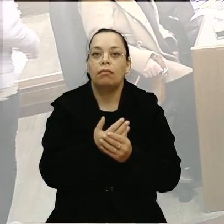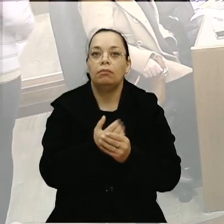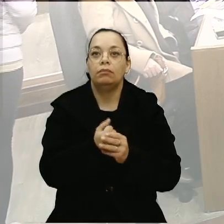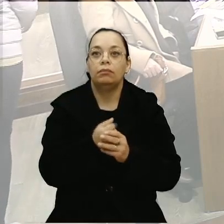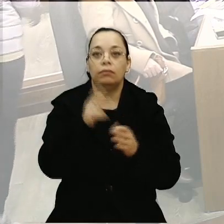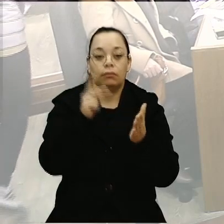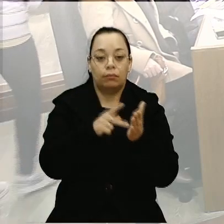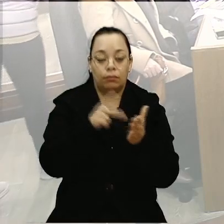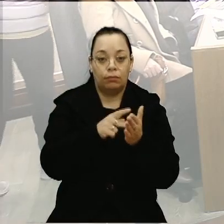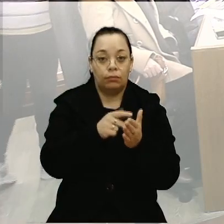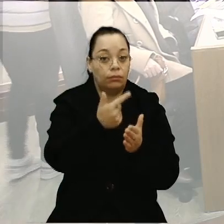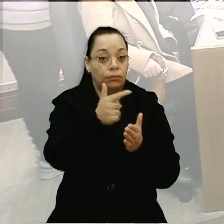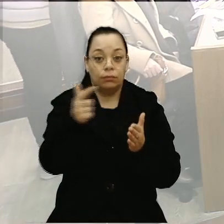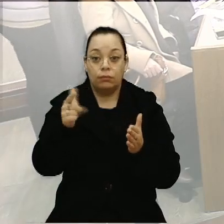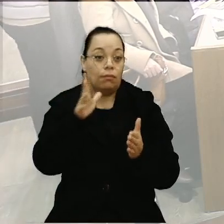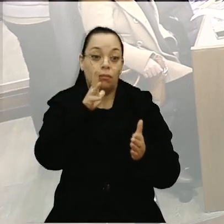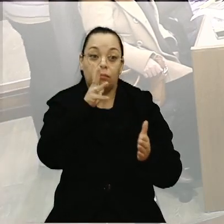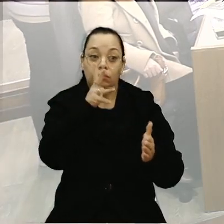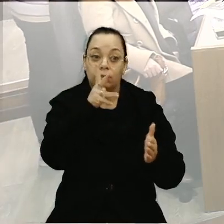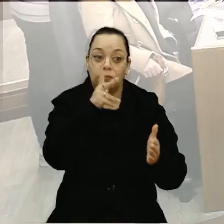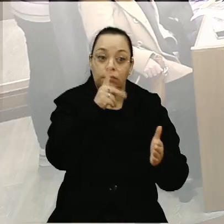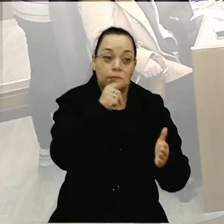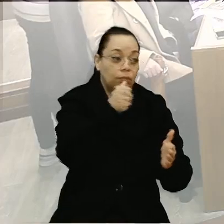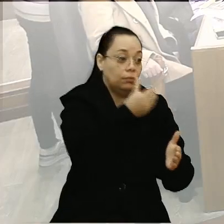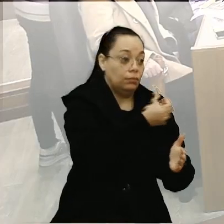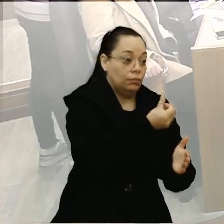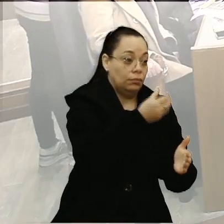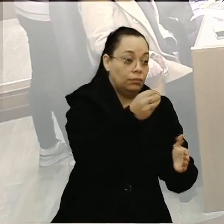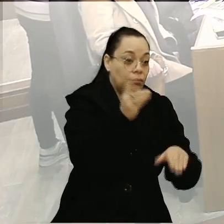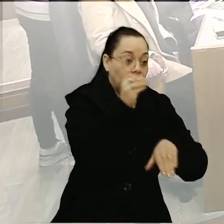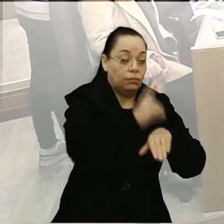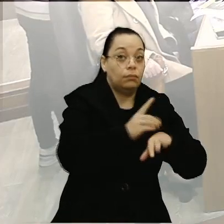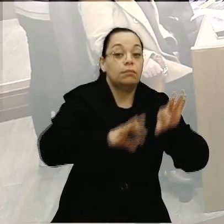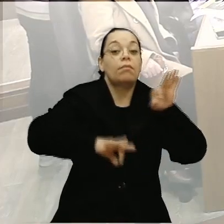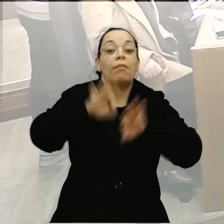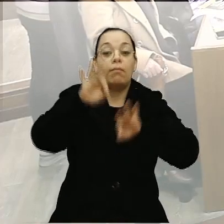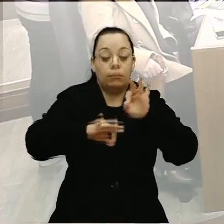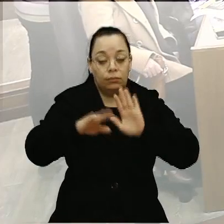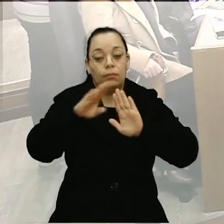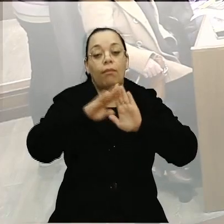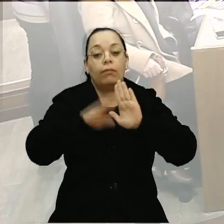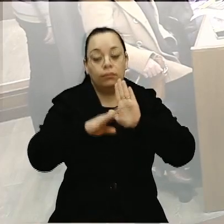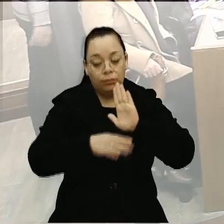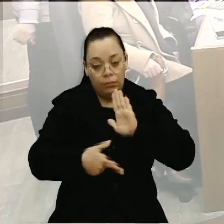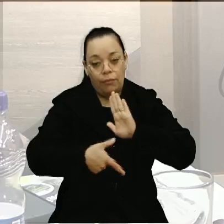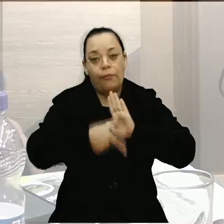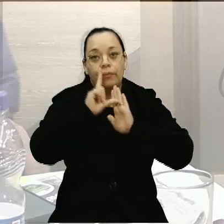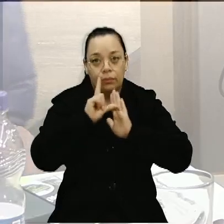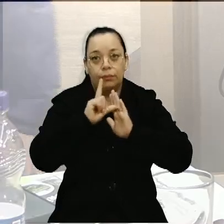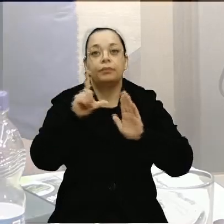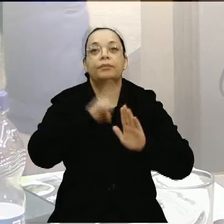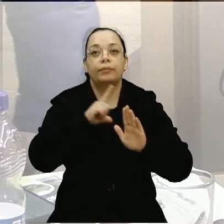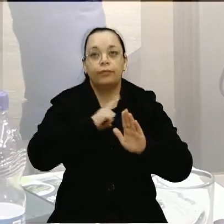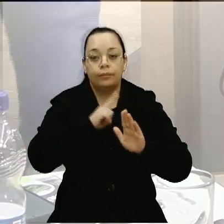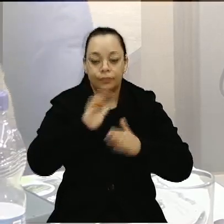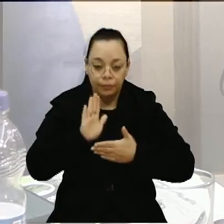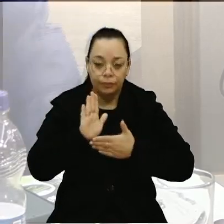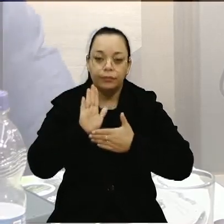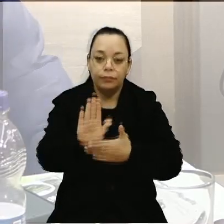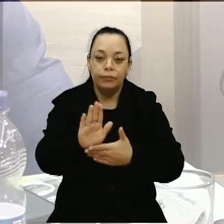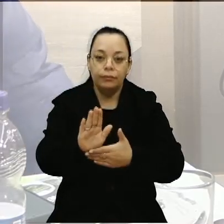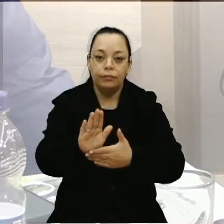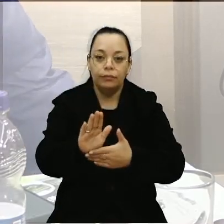verdade, que não teve essa demora de 60 dias. Os projetos foram protocolados antes e tiveram o auxílio,